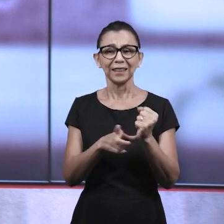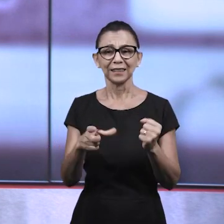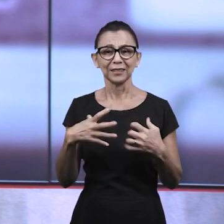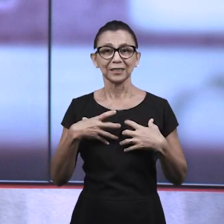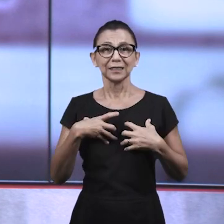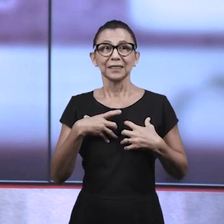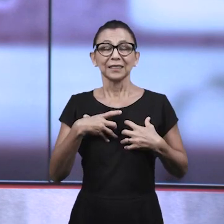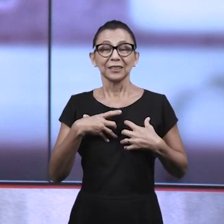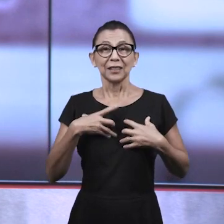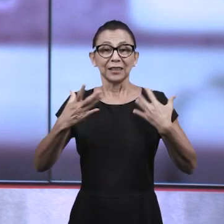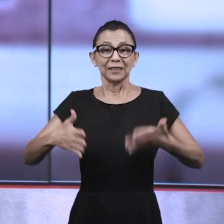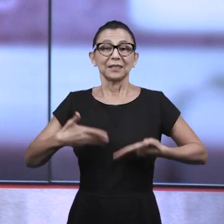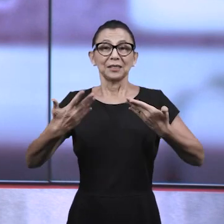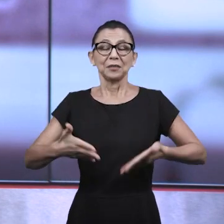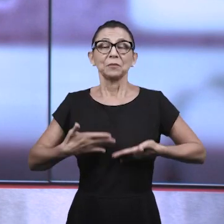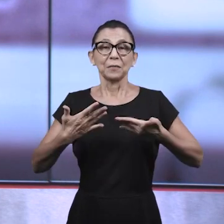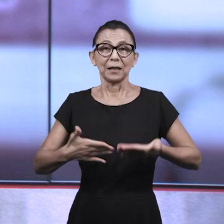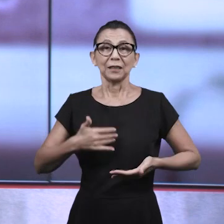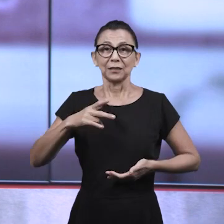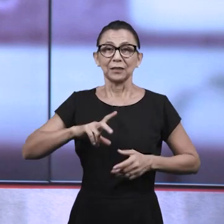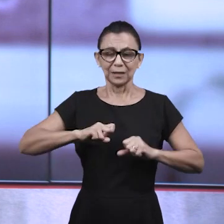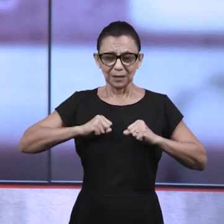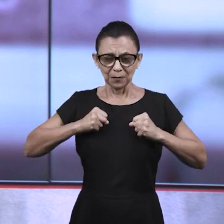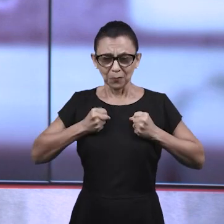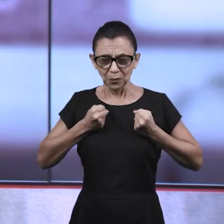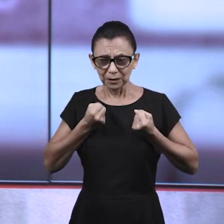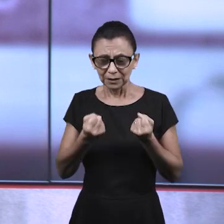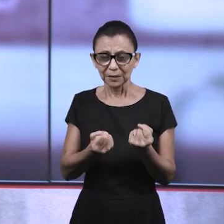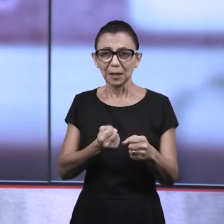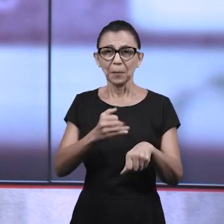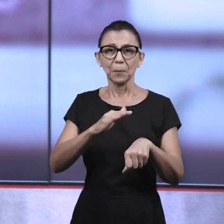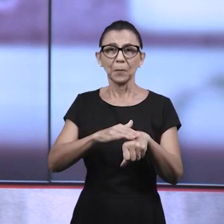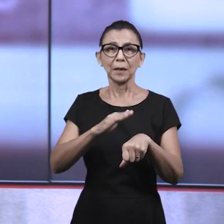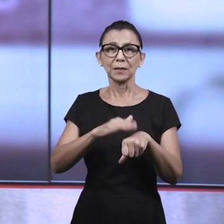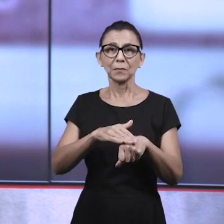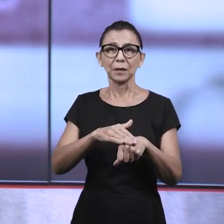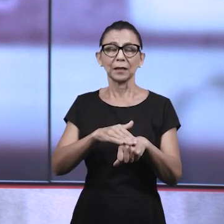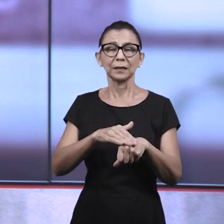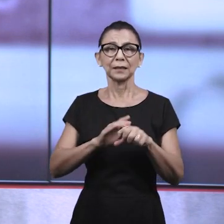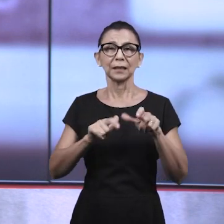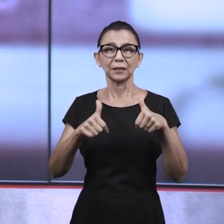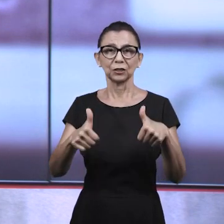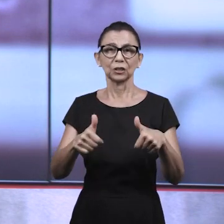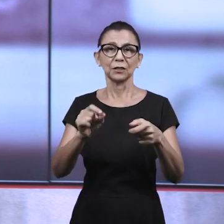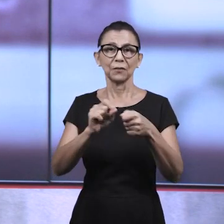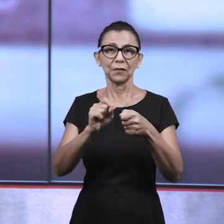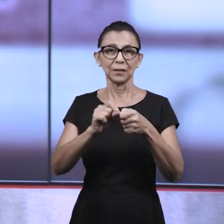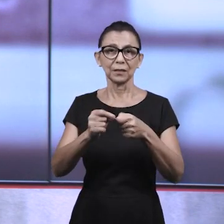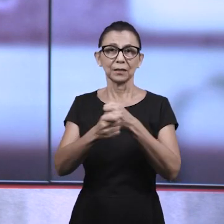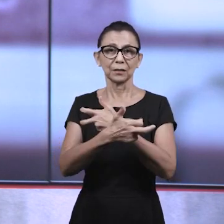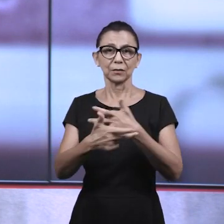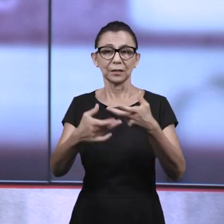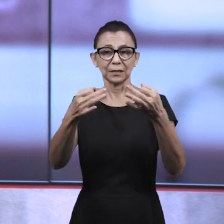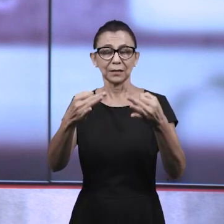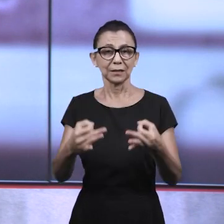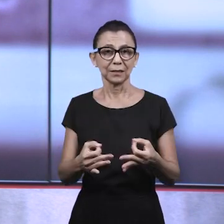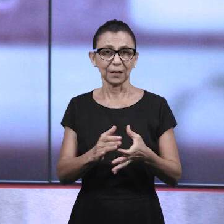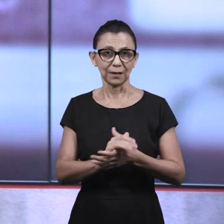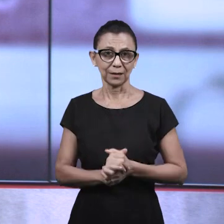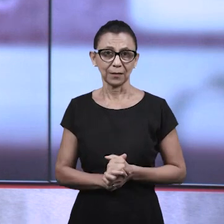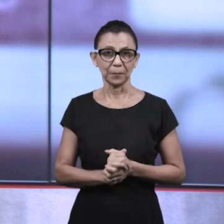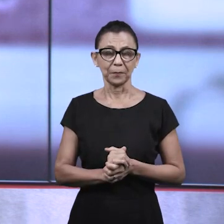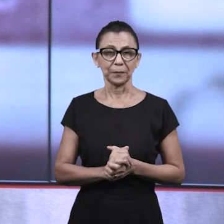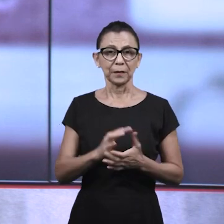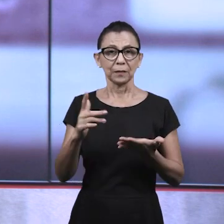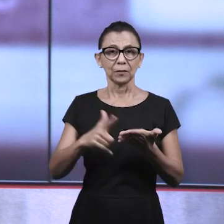sintam-se motivados a se esforçarem cada vez mais para fazerem o que é certo. Pois como está escrito em